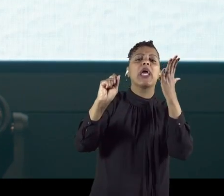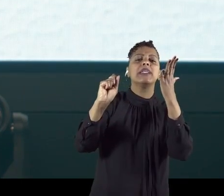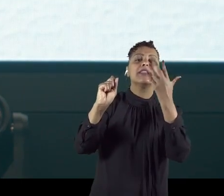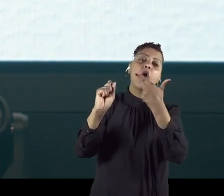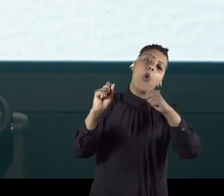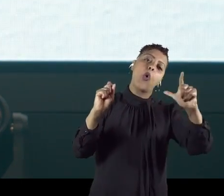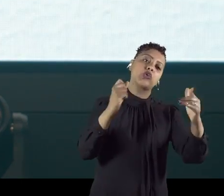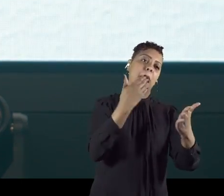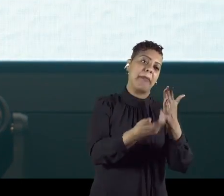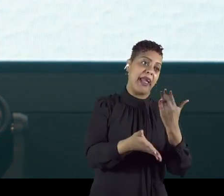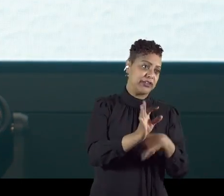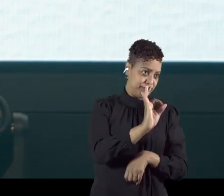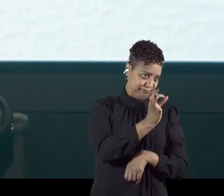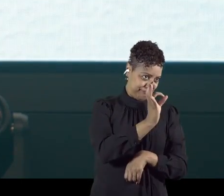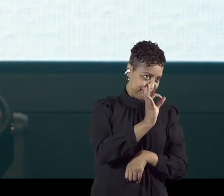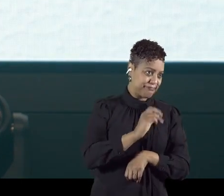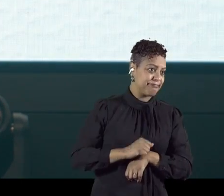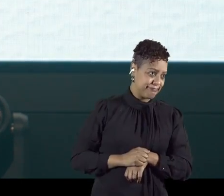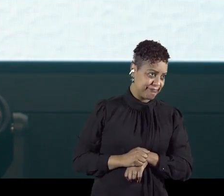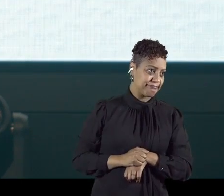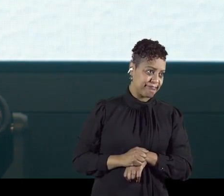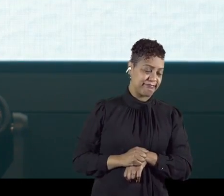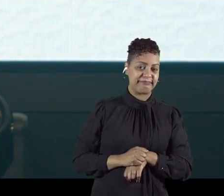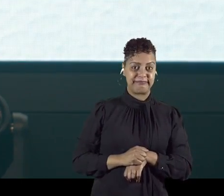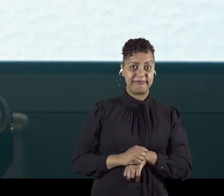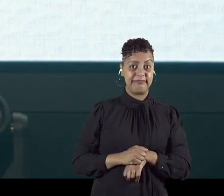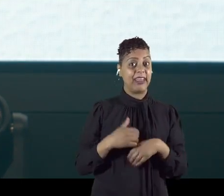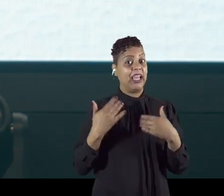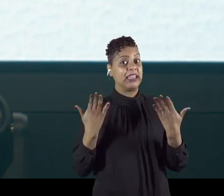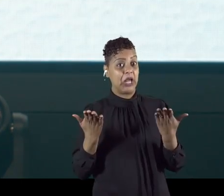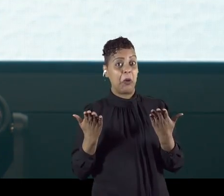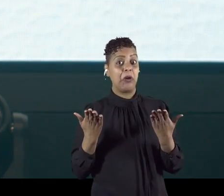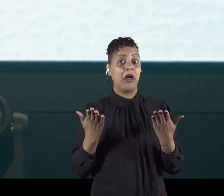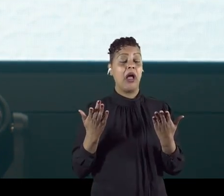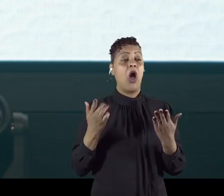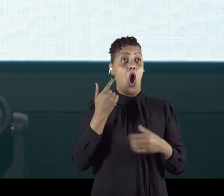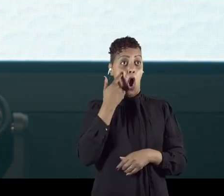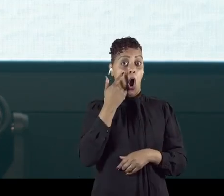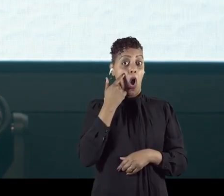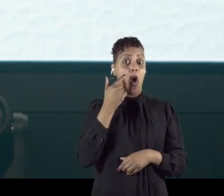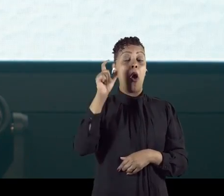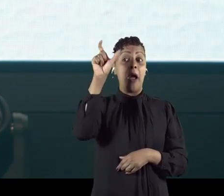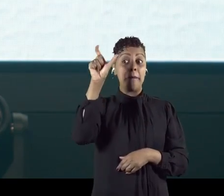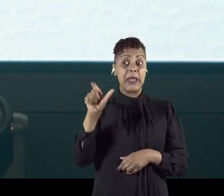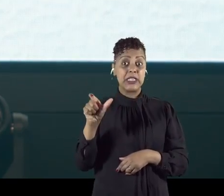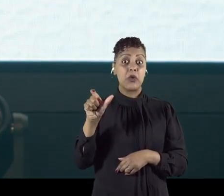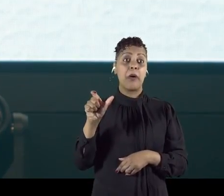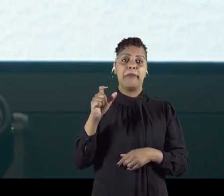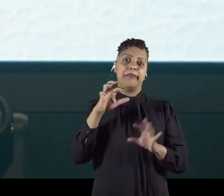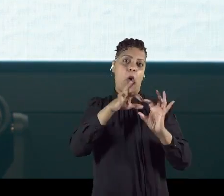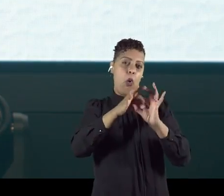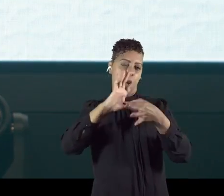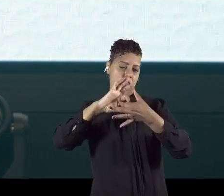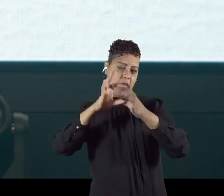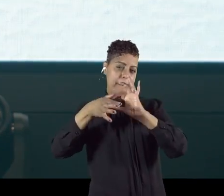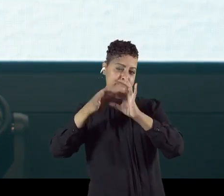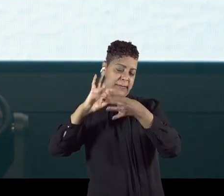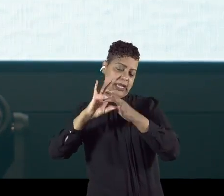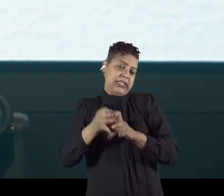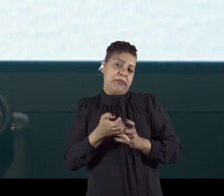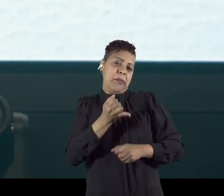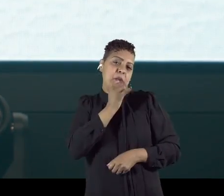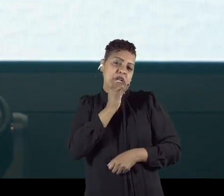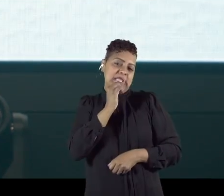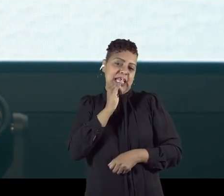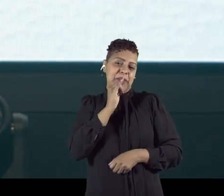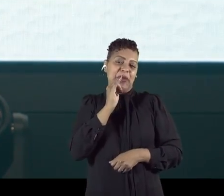e não é verdade então não fica feliz numa olimpíada talvez três